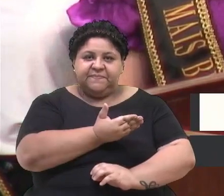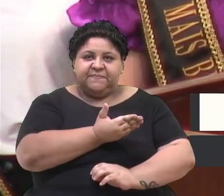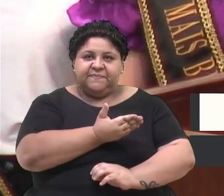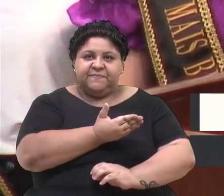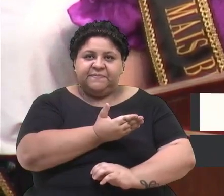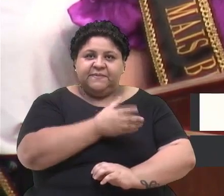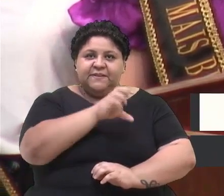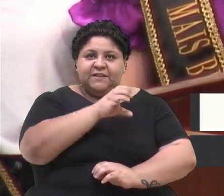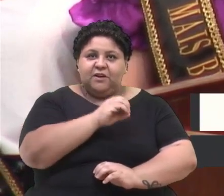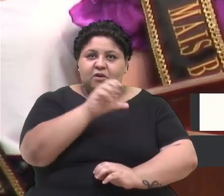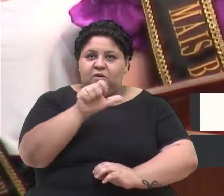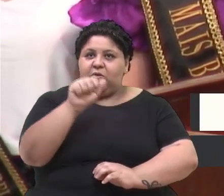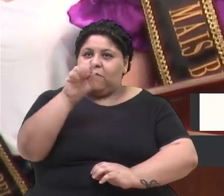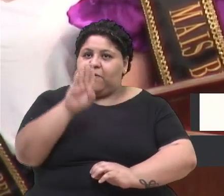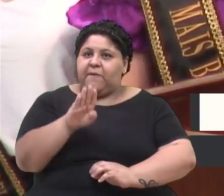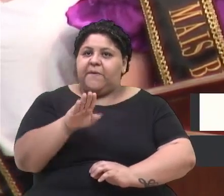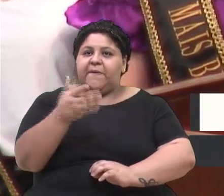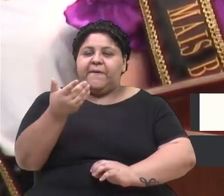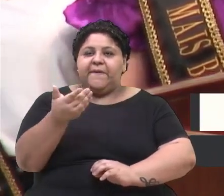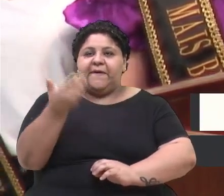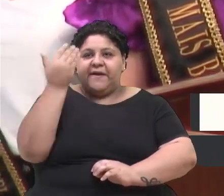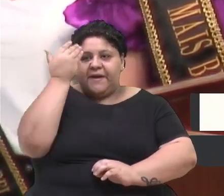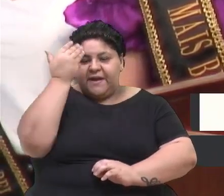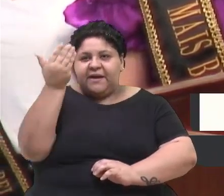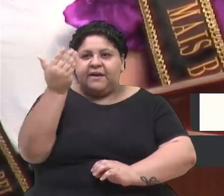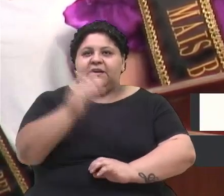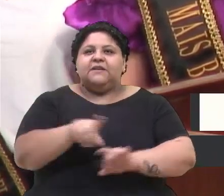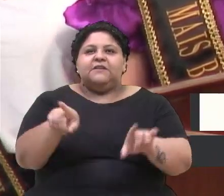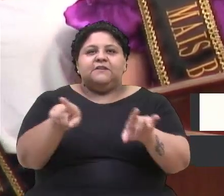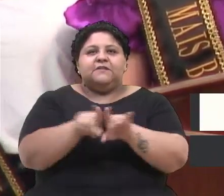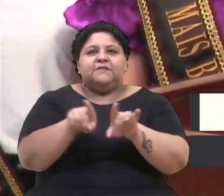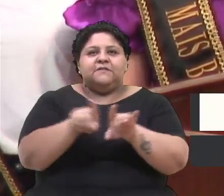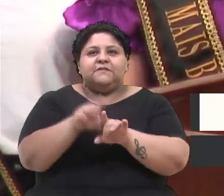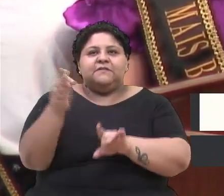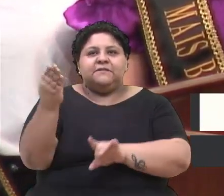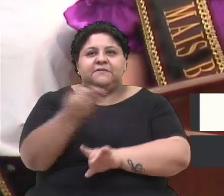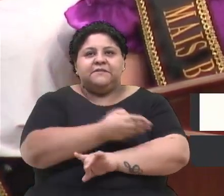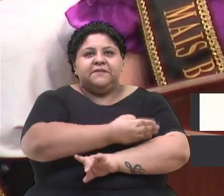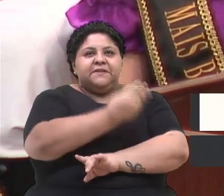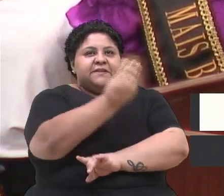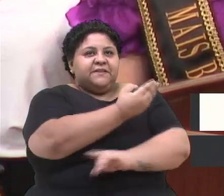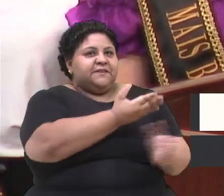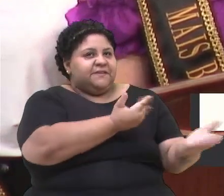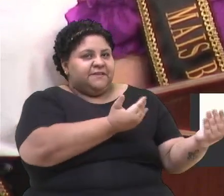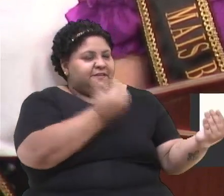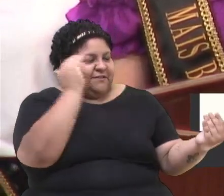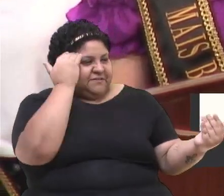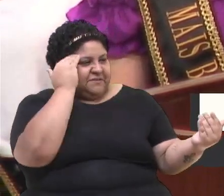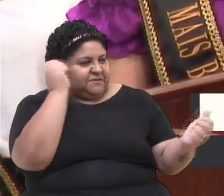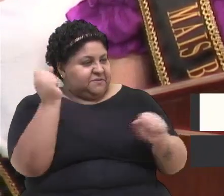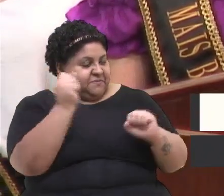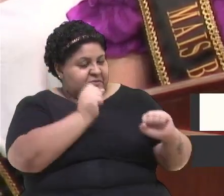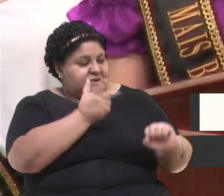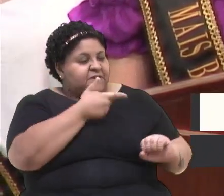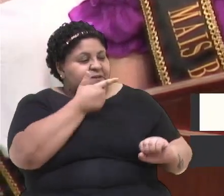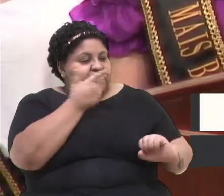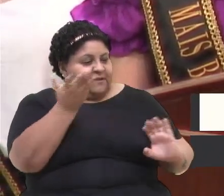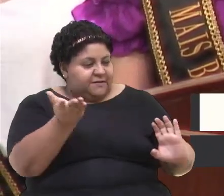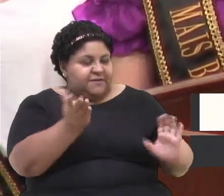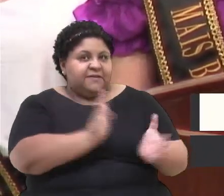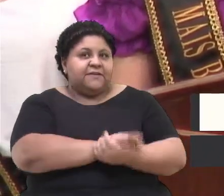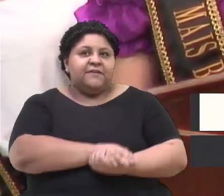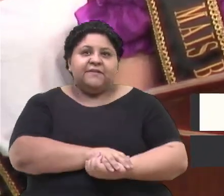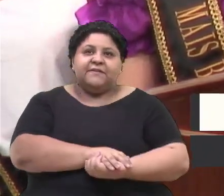da UAB, agradeço a vocês e agradeço as meninas. Não sei se elas vão poder dar um alôzinho,